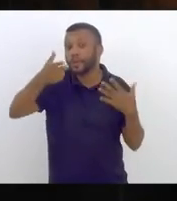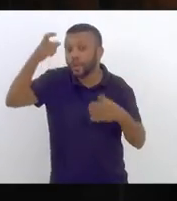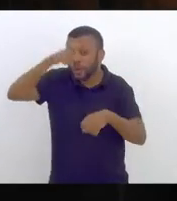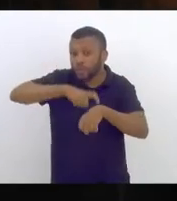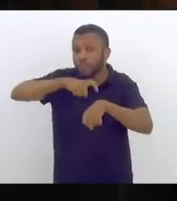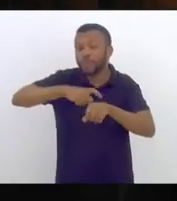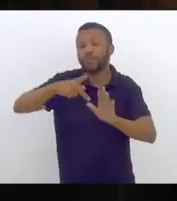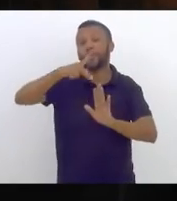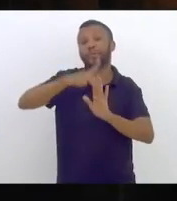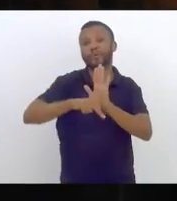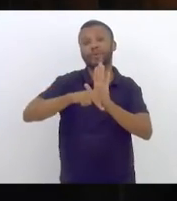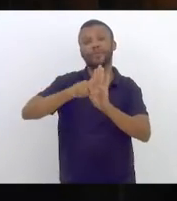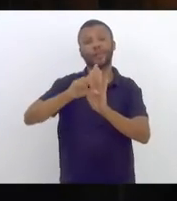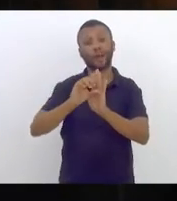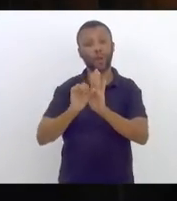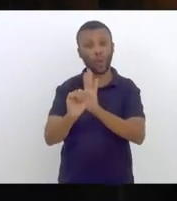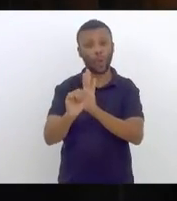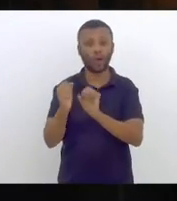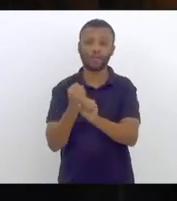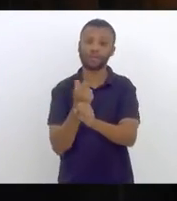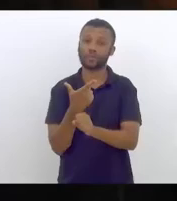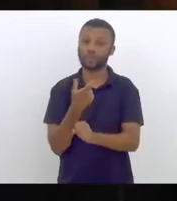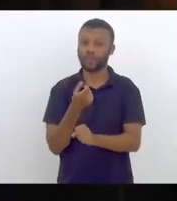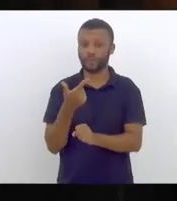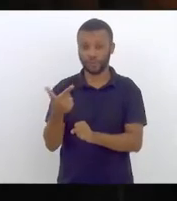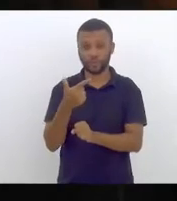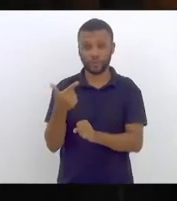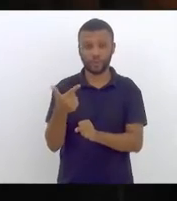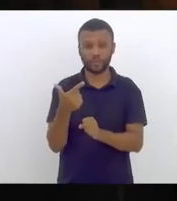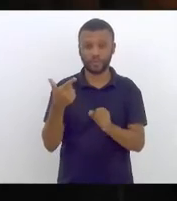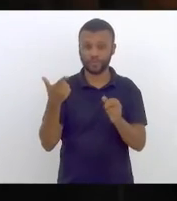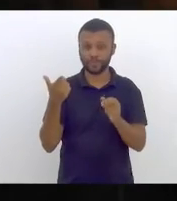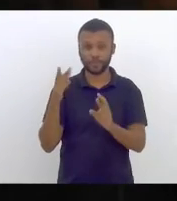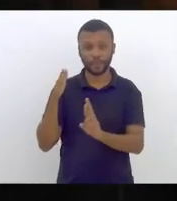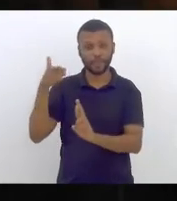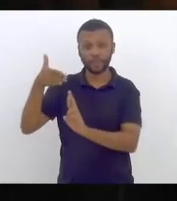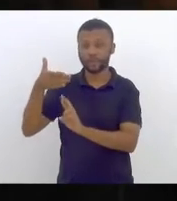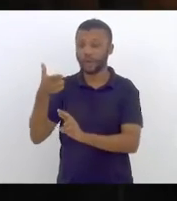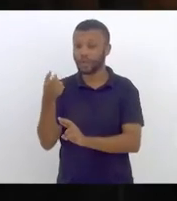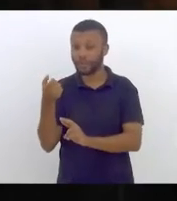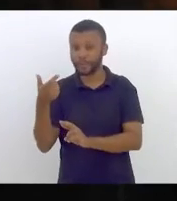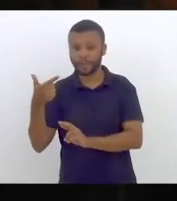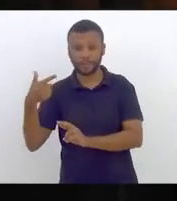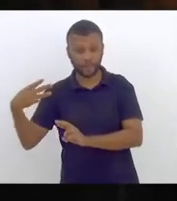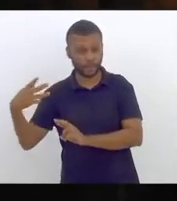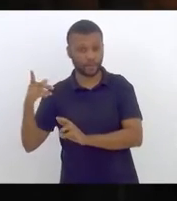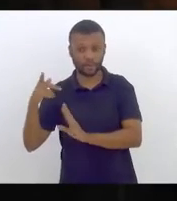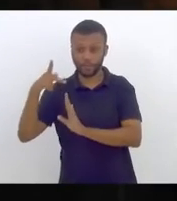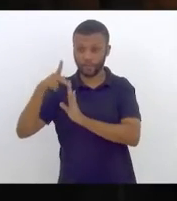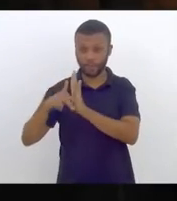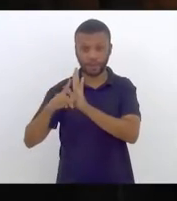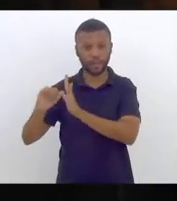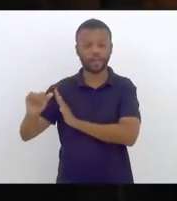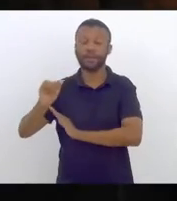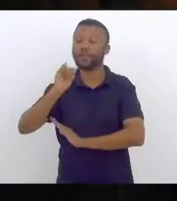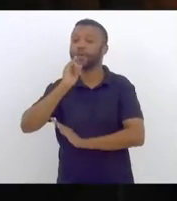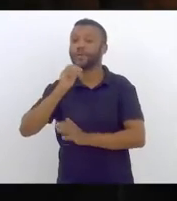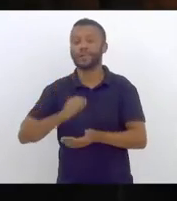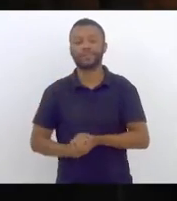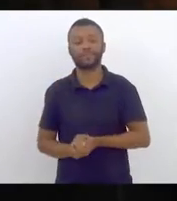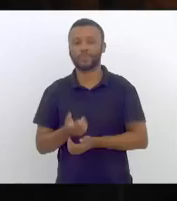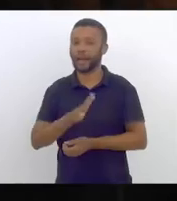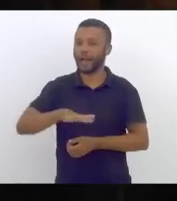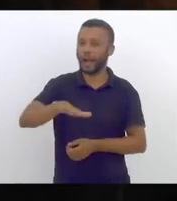de 2022 com relação à piloa de 2023. Por exemplo, educação.